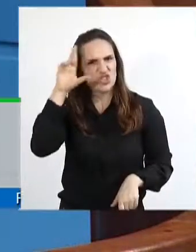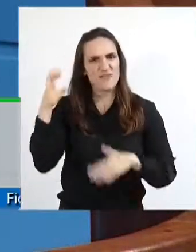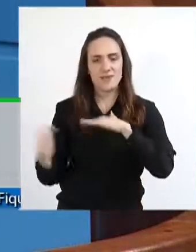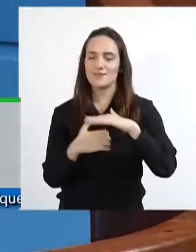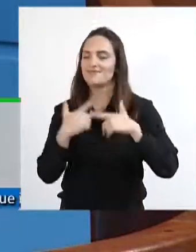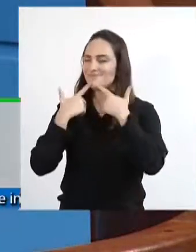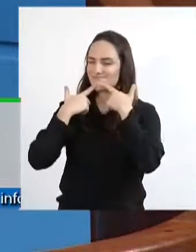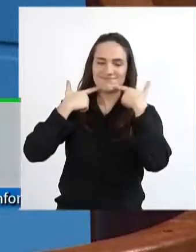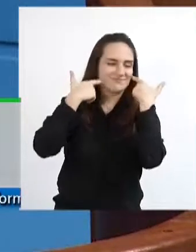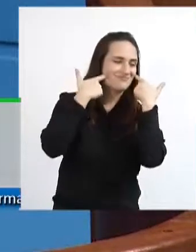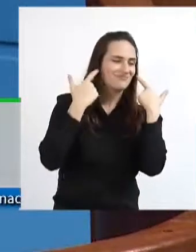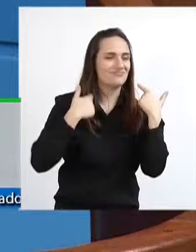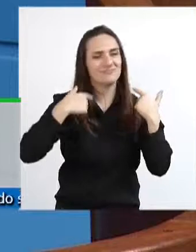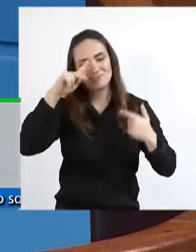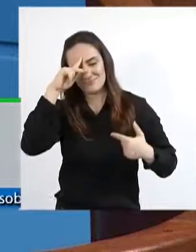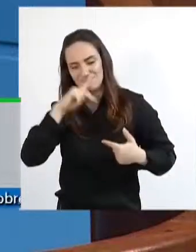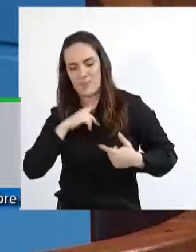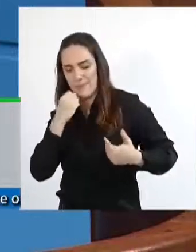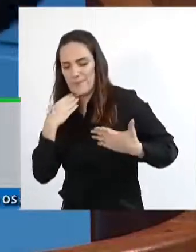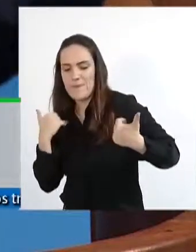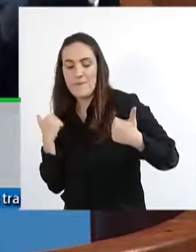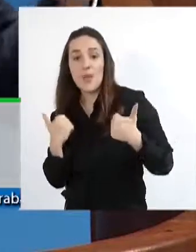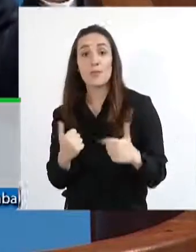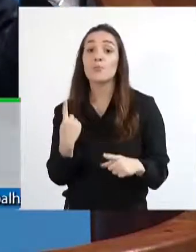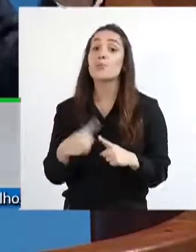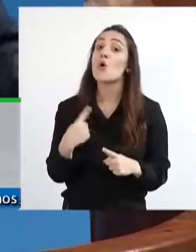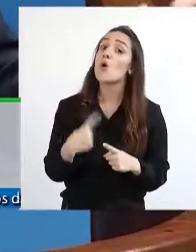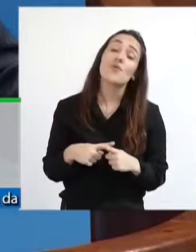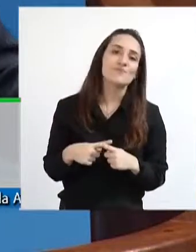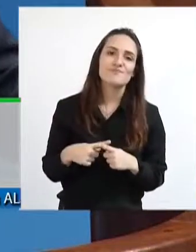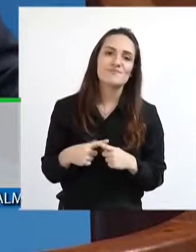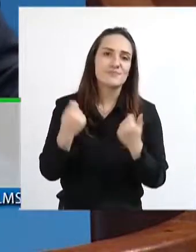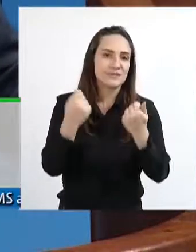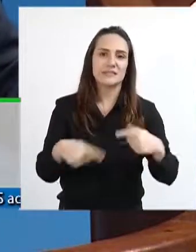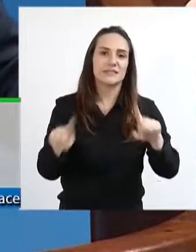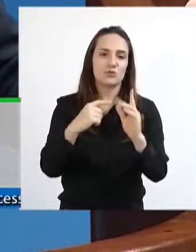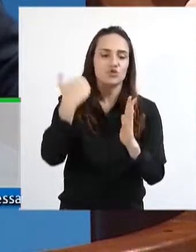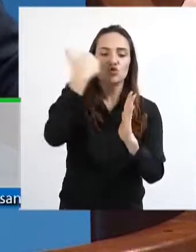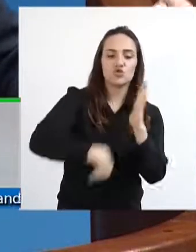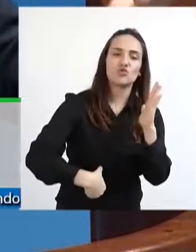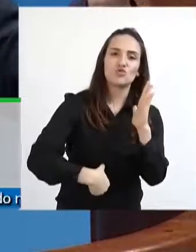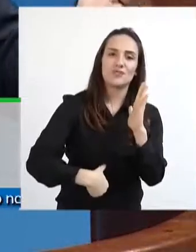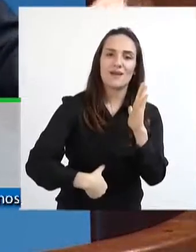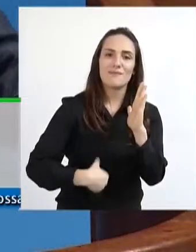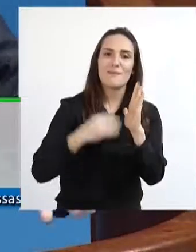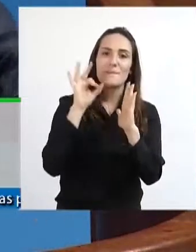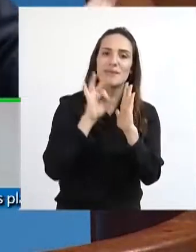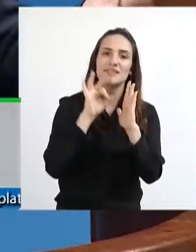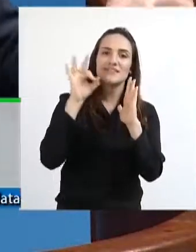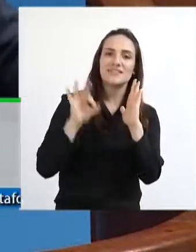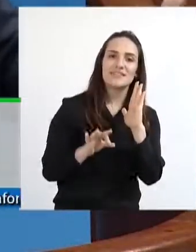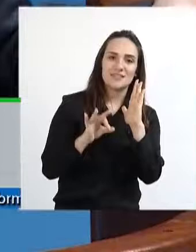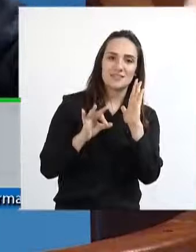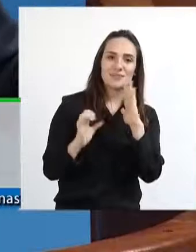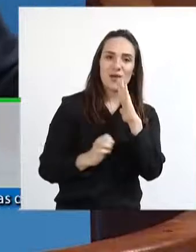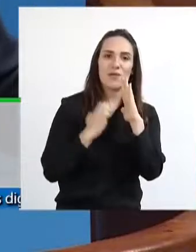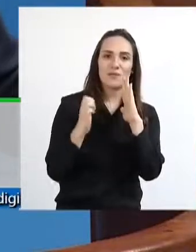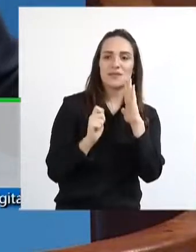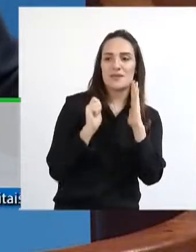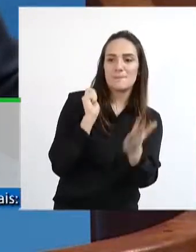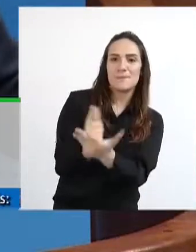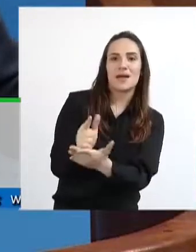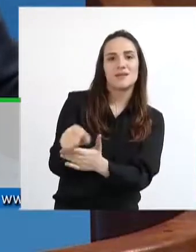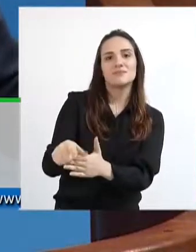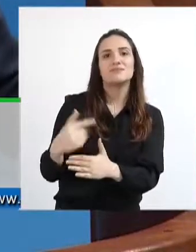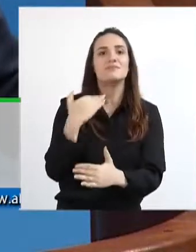de orelha a orelha. Por quê? Porque eles não vão precisar pagar a parte patronal da Previdência